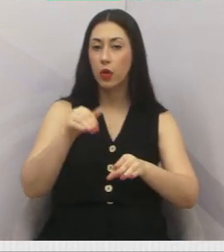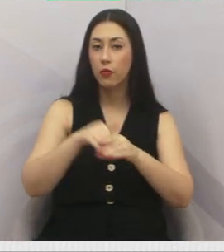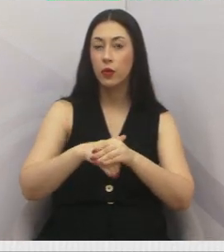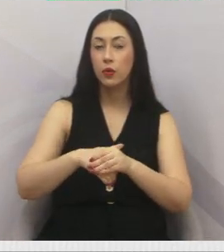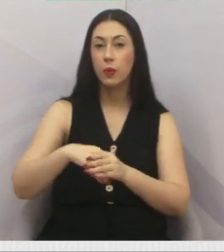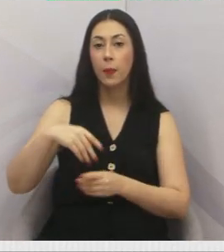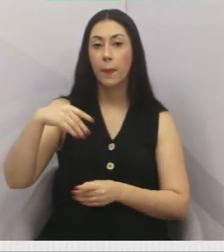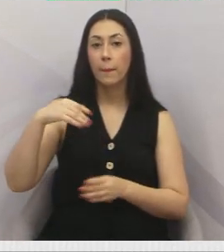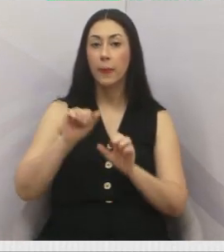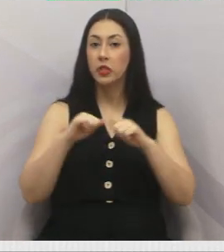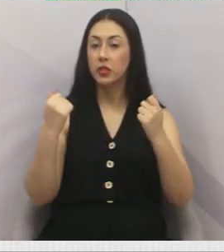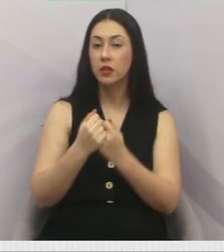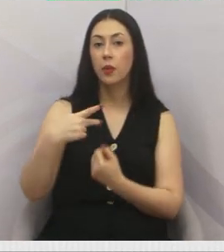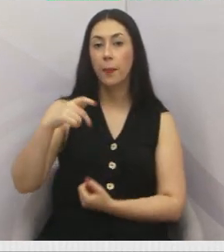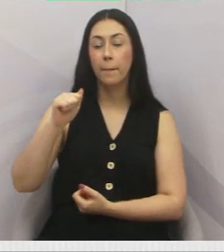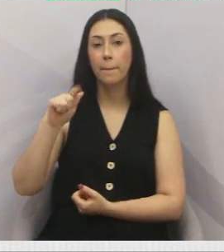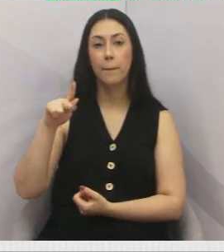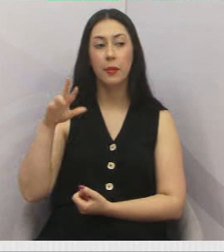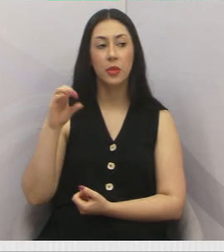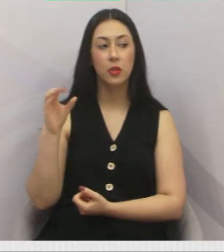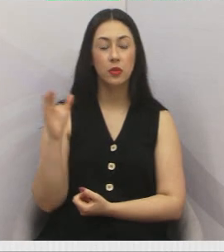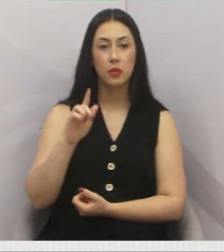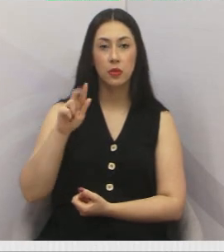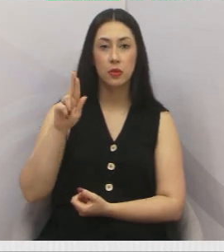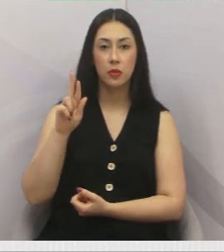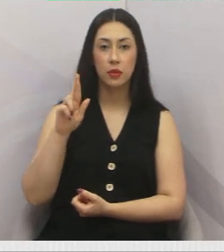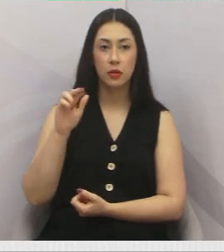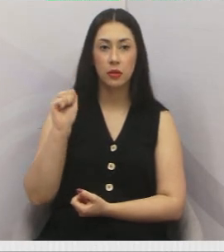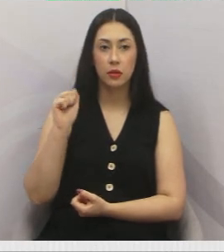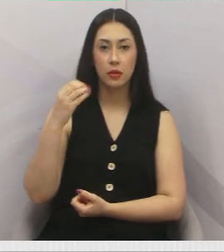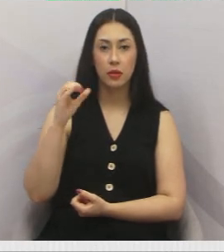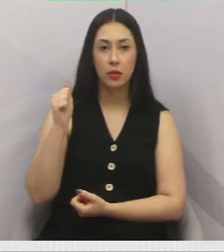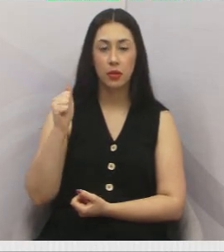Paulo Graça. Próximo voto.